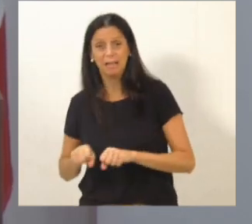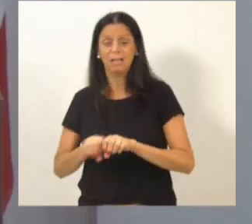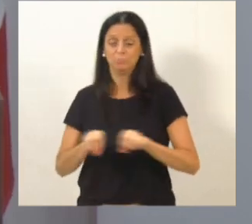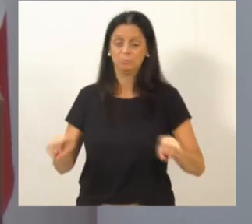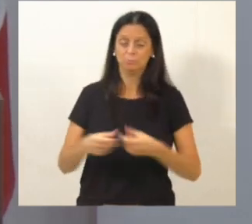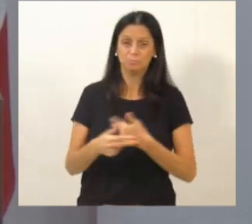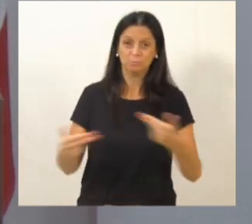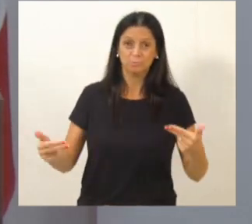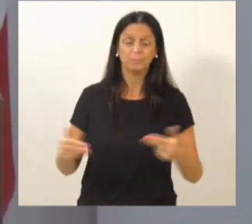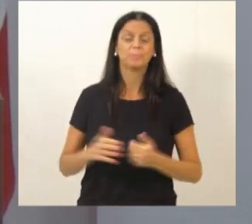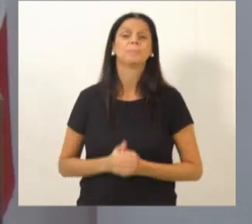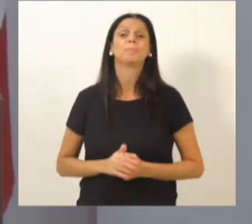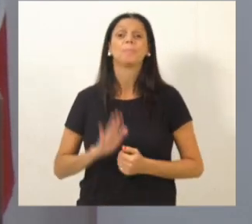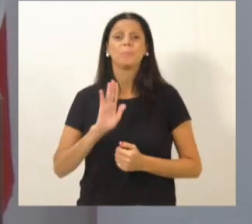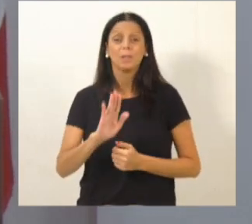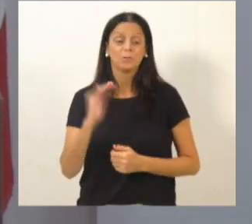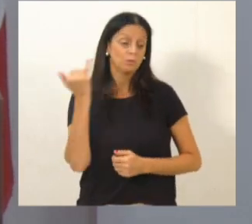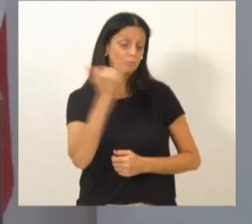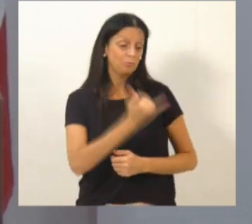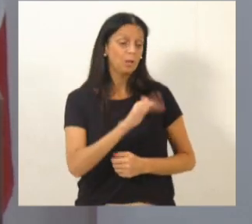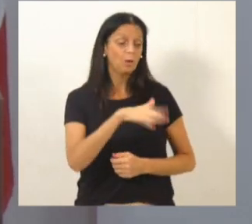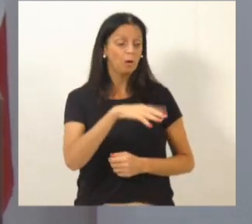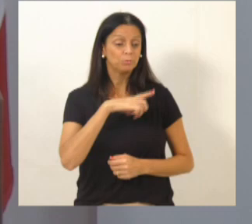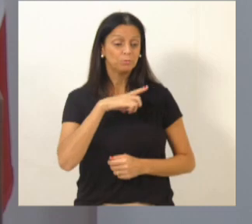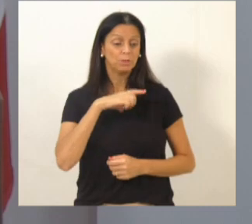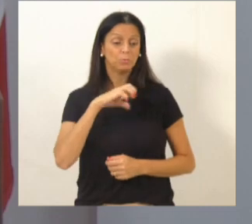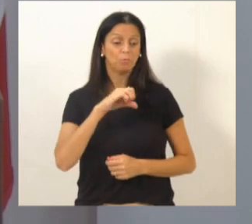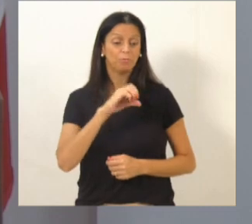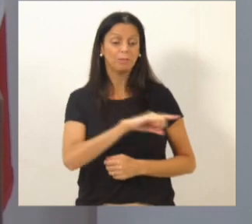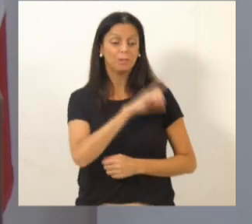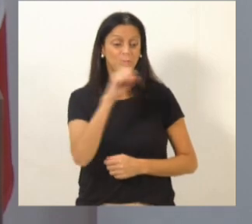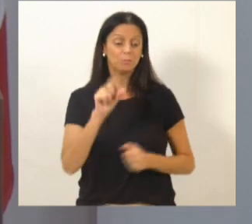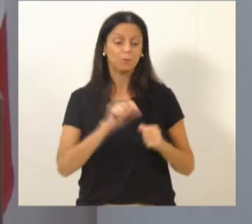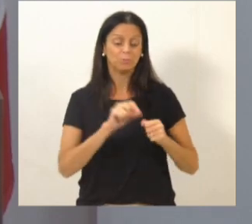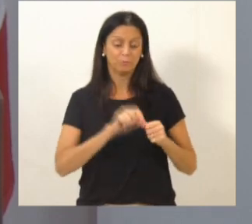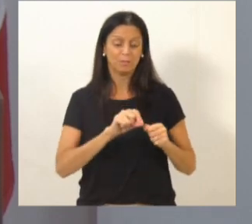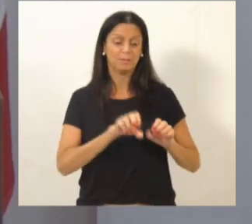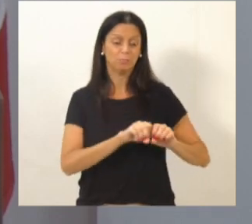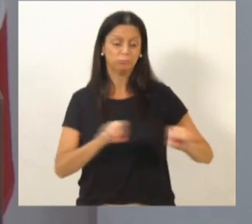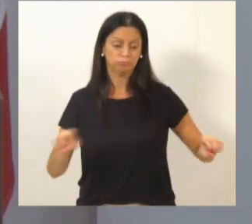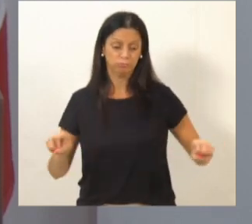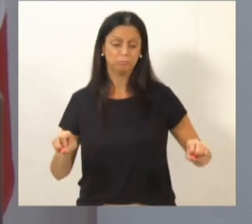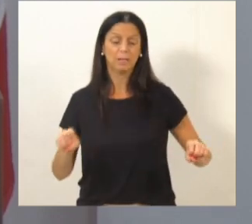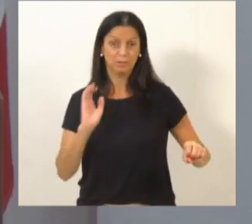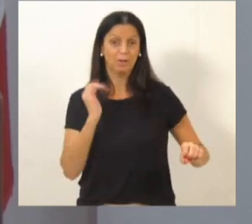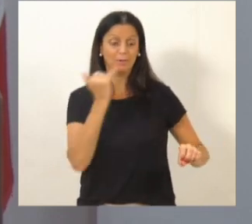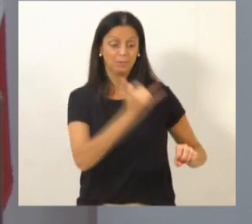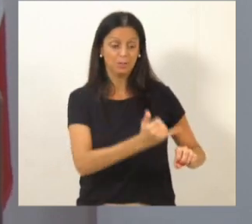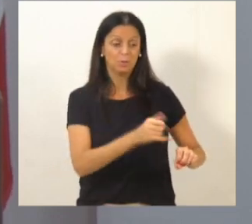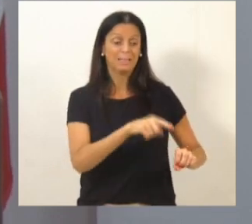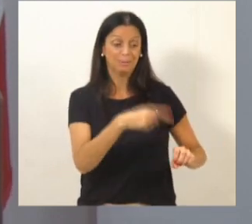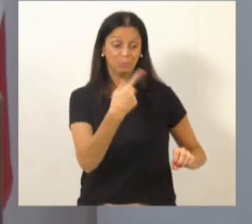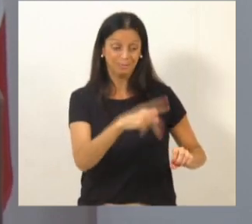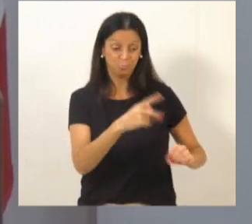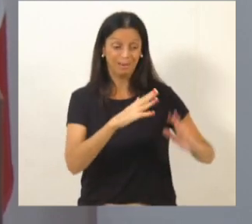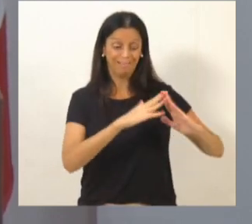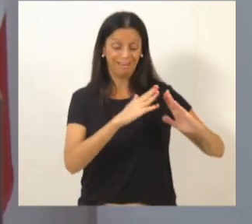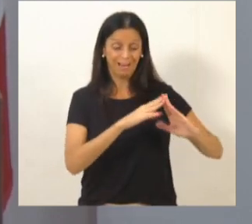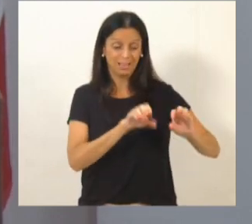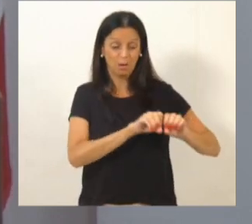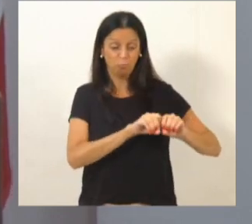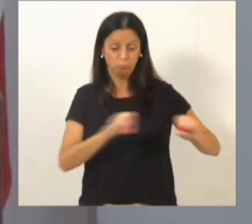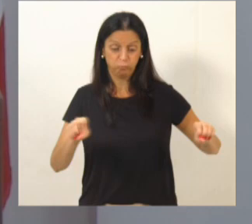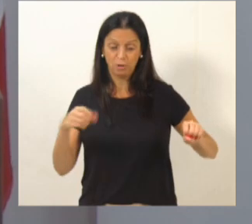tem 90 dias para fazer essa conexão, depois que você foi comunicado, não conta antes disso. Em